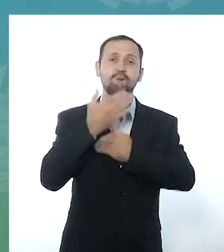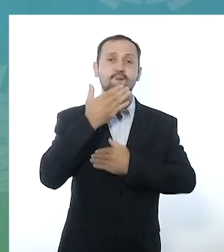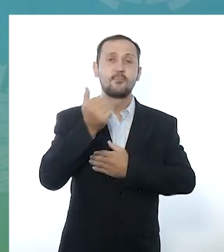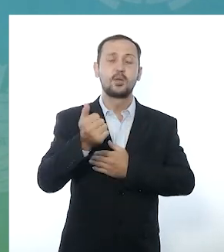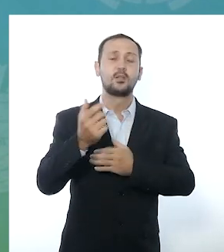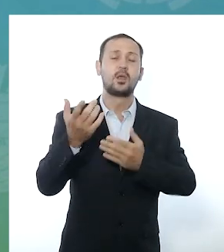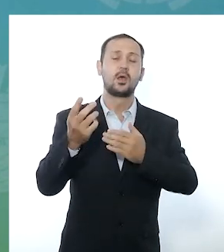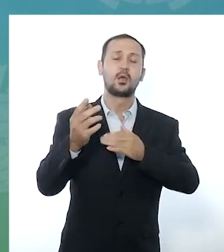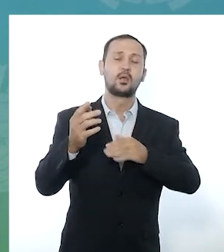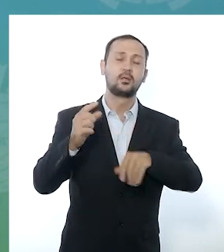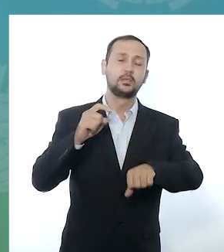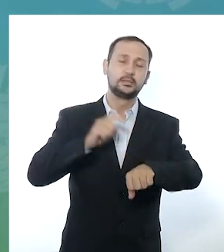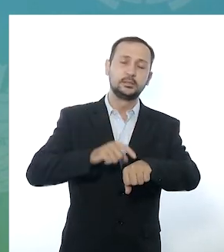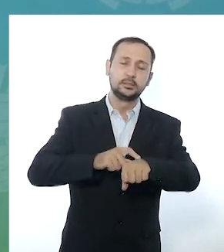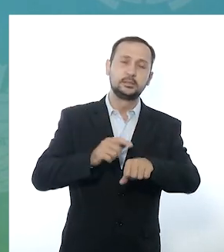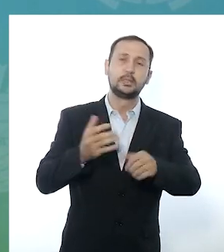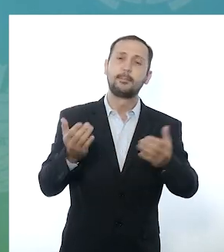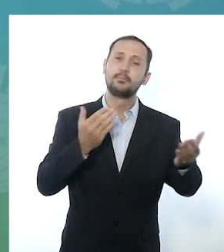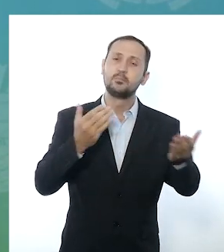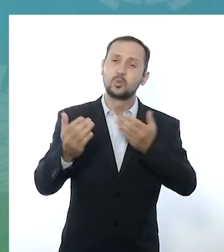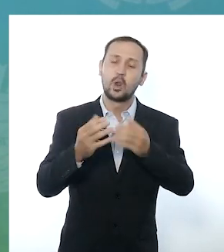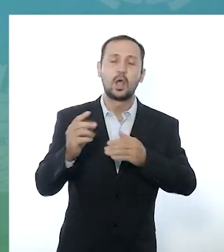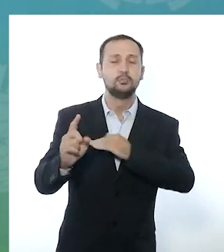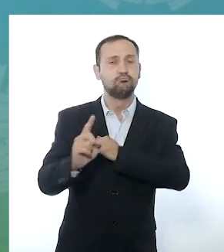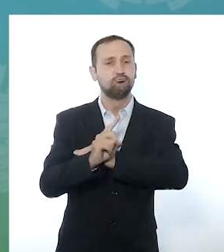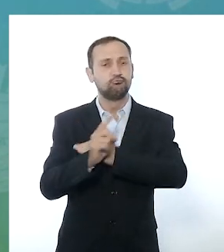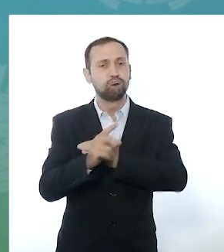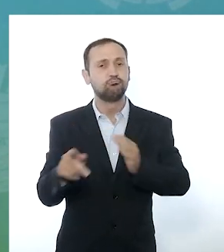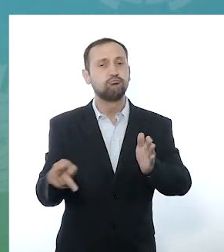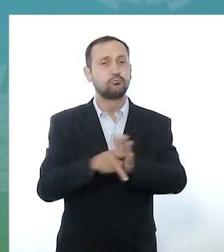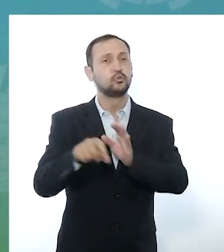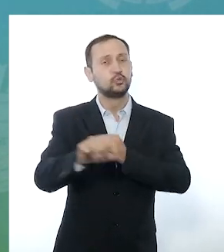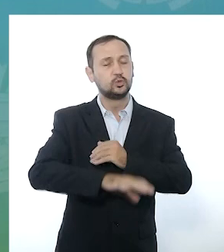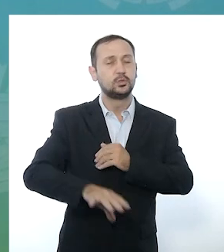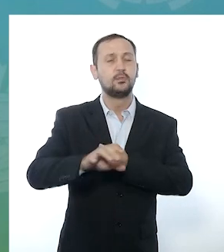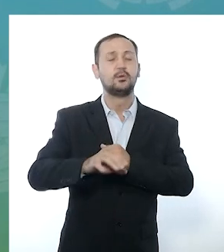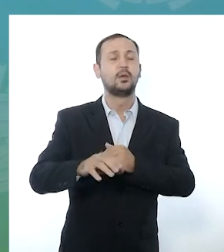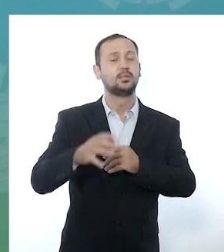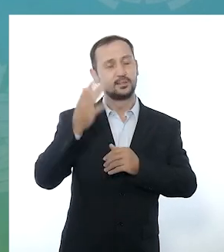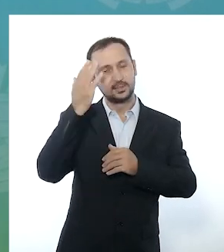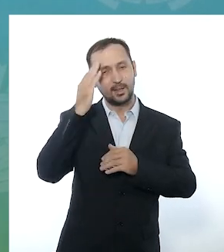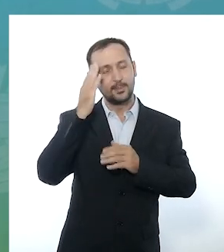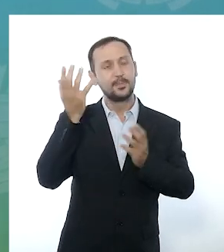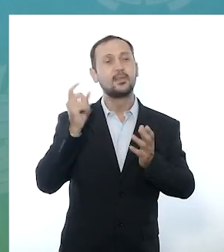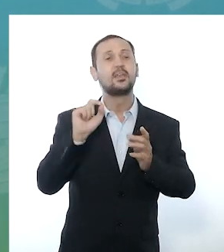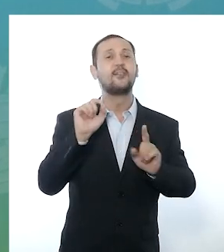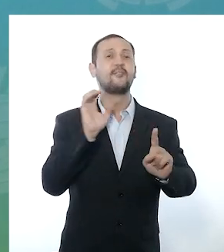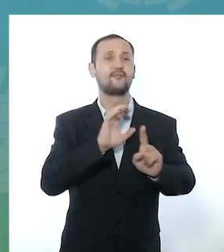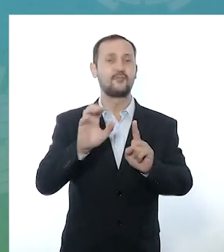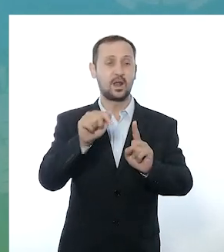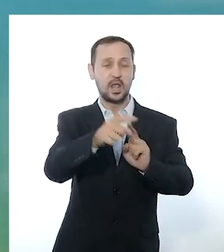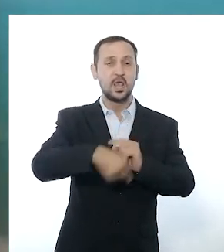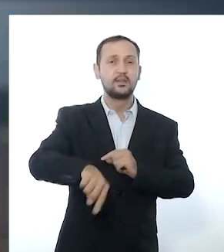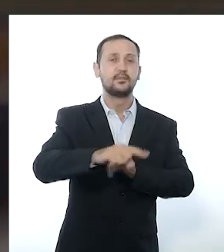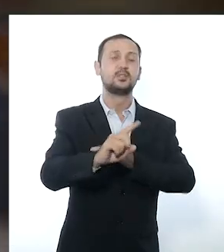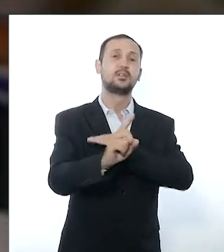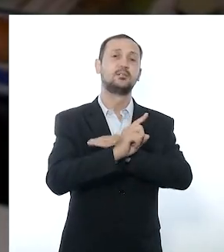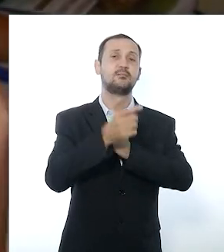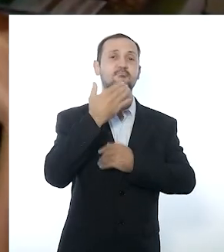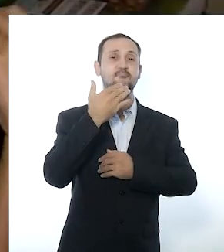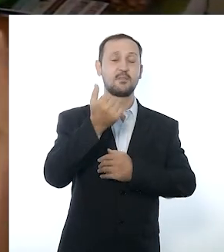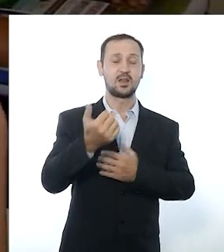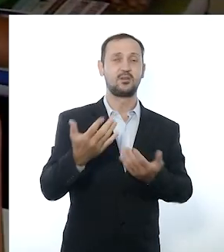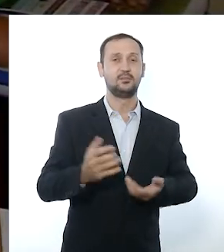psicossocial, psicopedagógico a esses profissionais da segurança pública, naturalmente as pessoas serão melhor atendidas por eles. Os